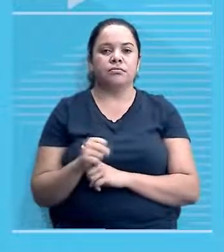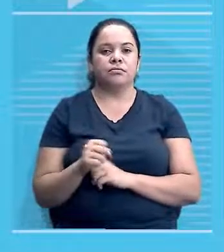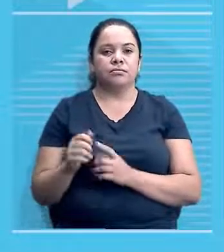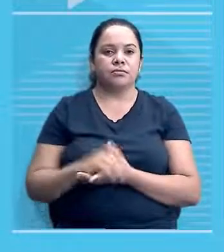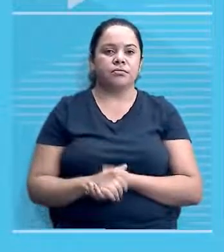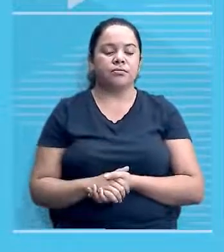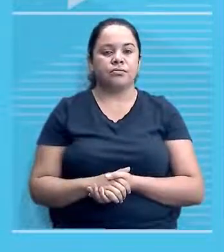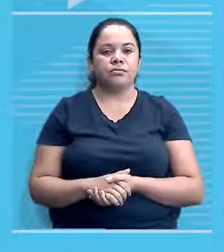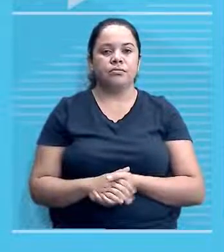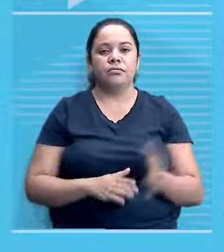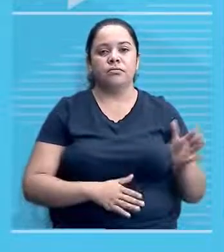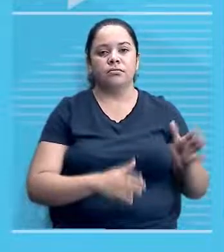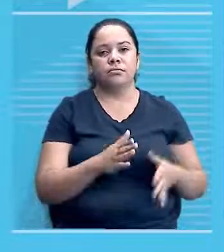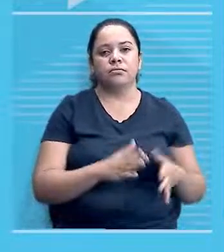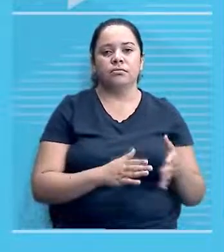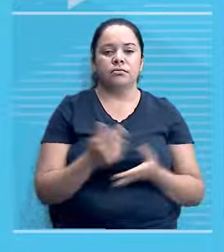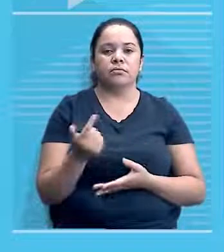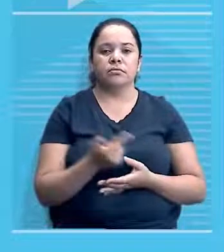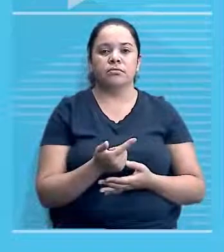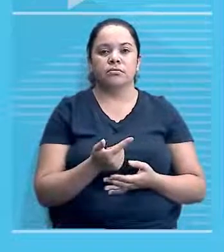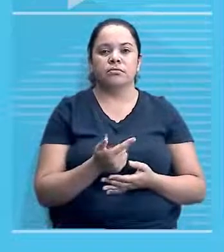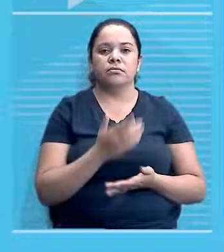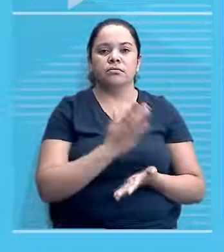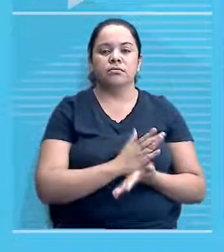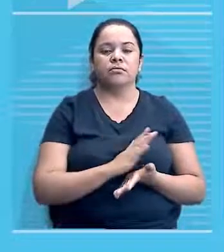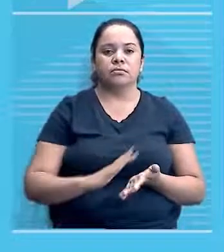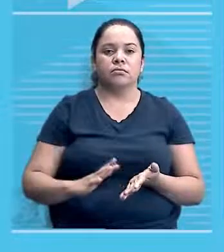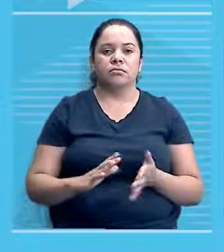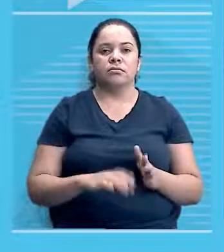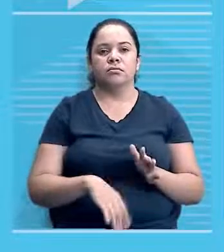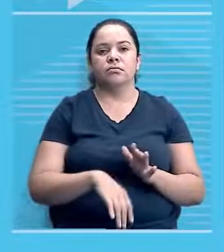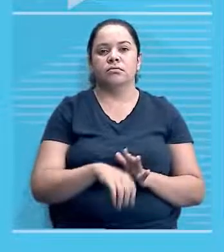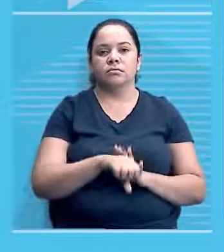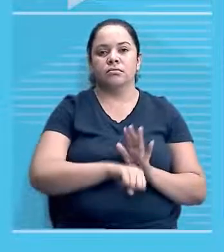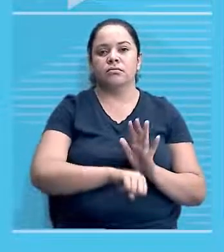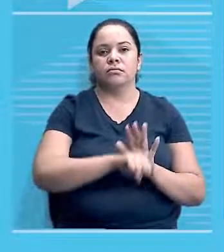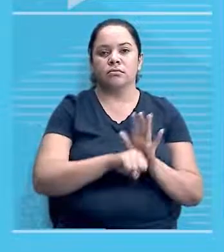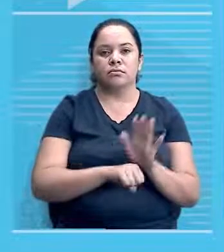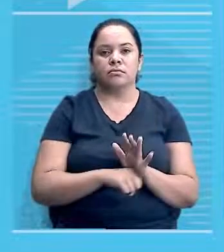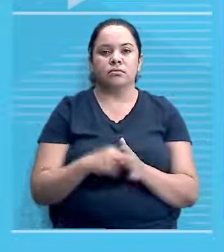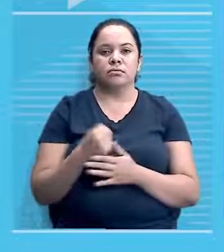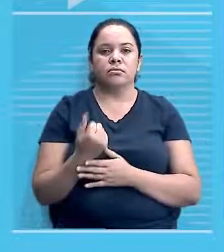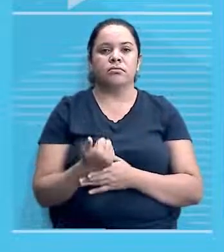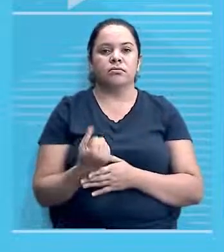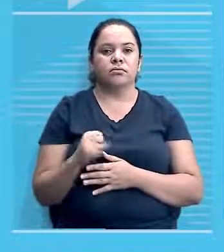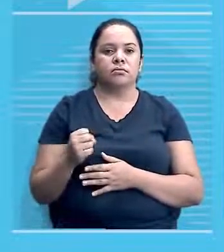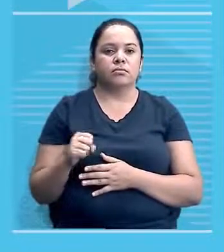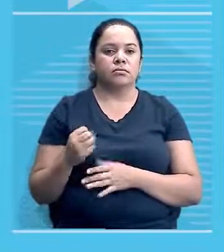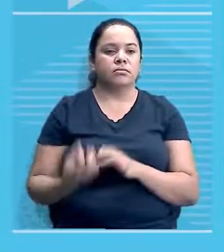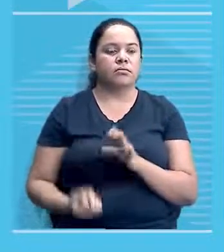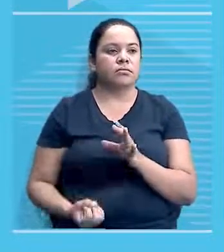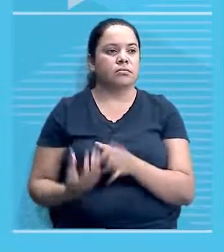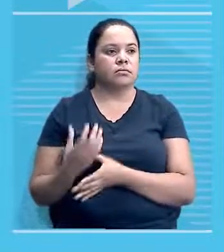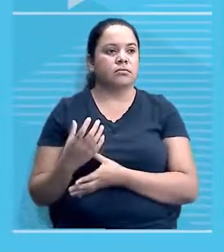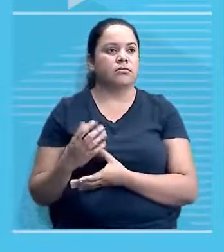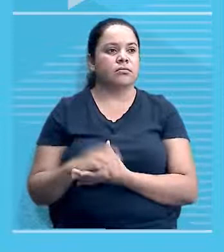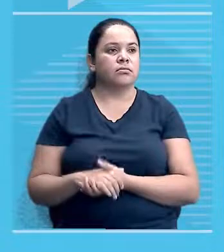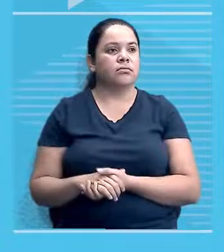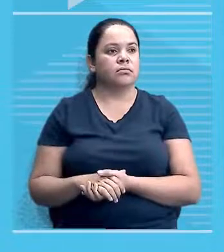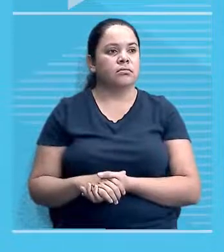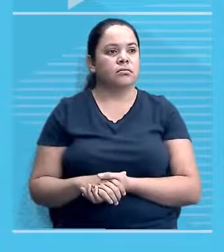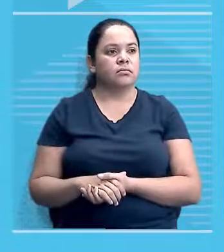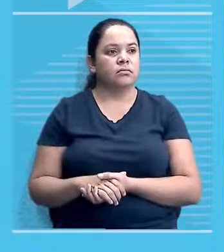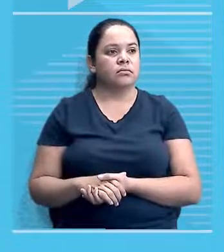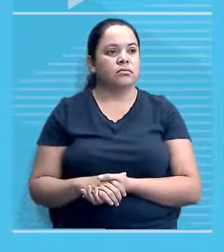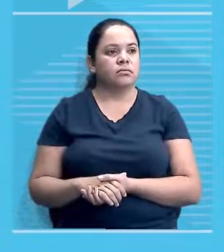período de segunda metade do século XVIII que explode a conjuração mineira Olha aí